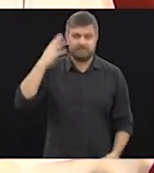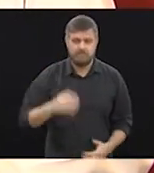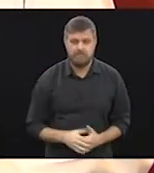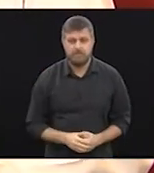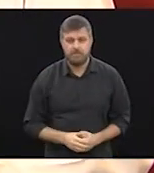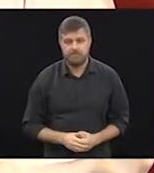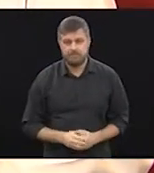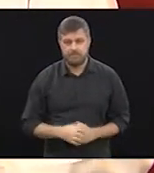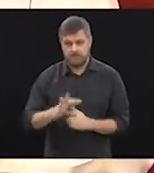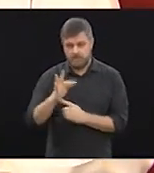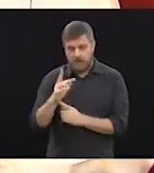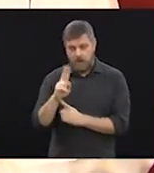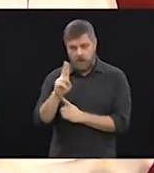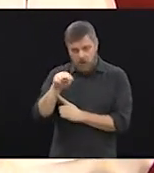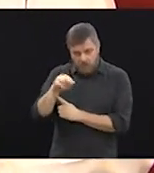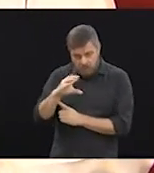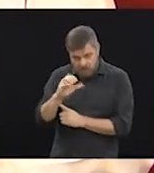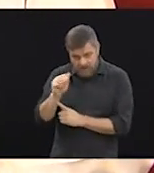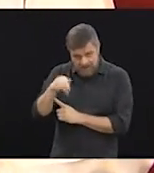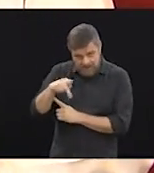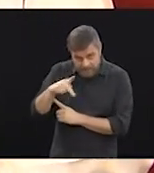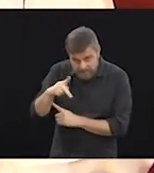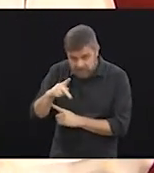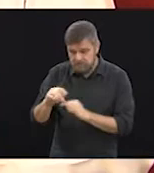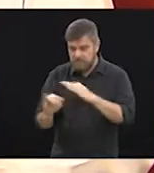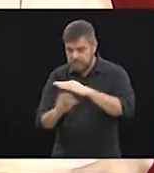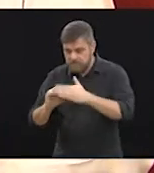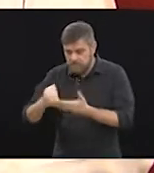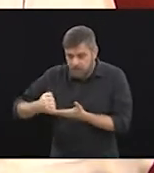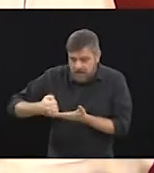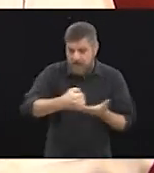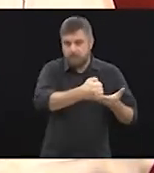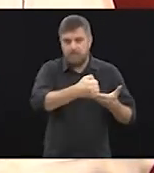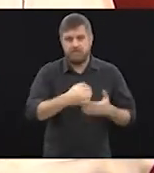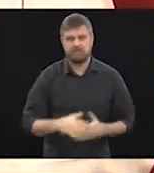decisões. Então, a FUNCAMP é uma entidade